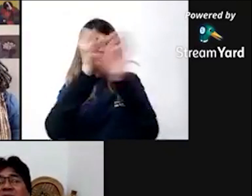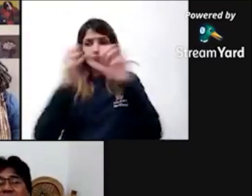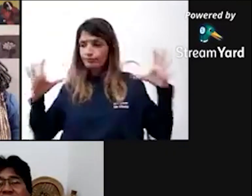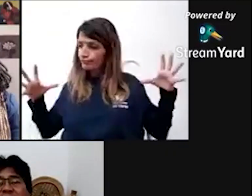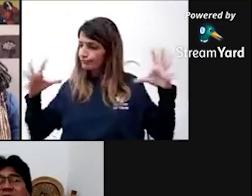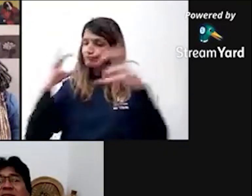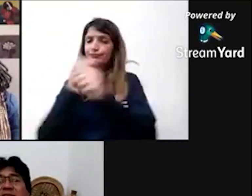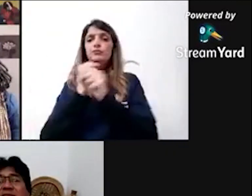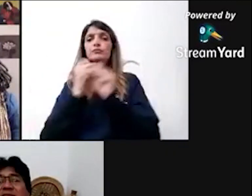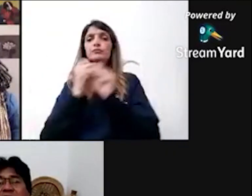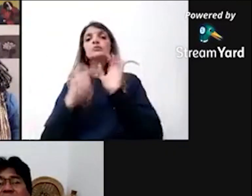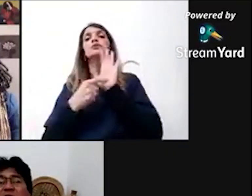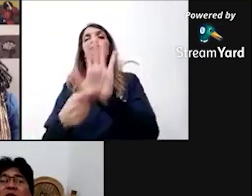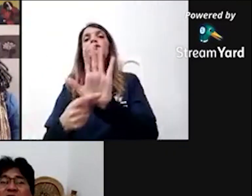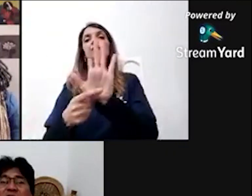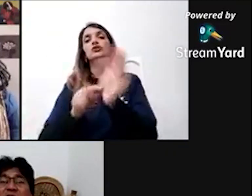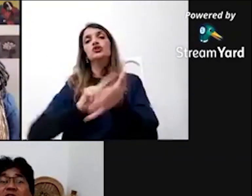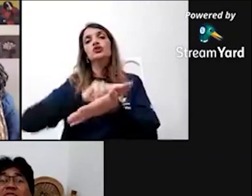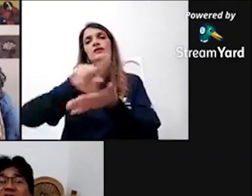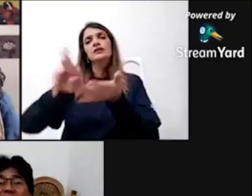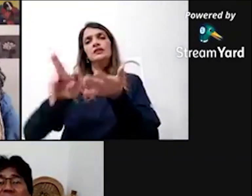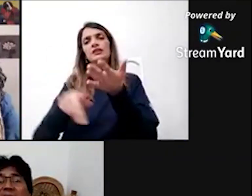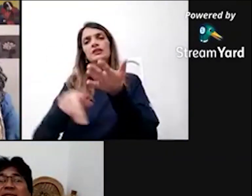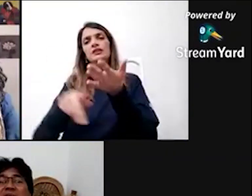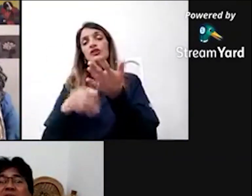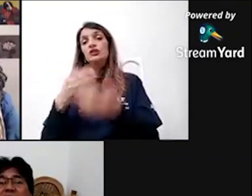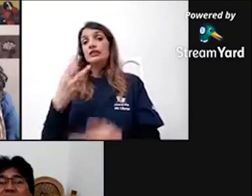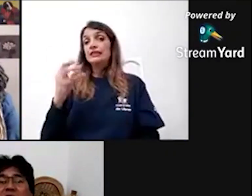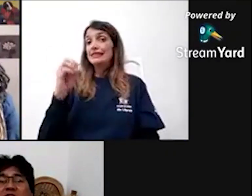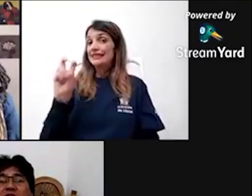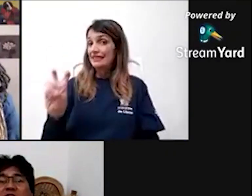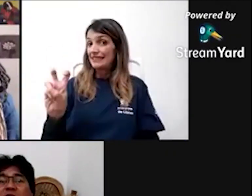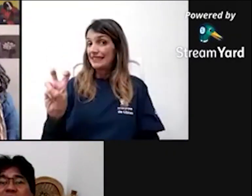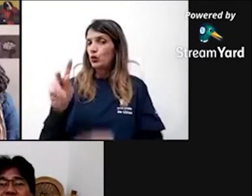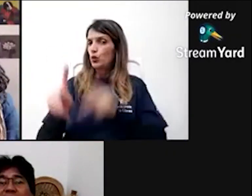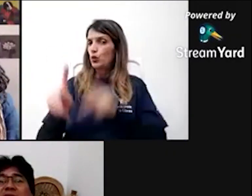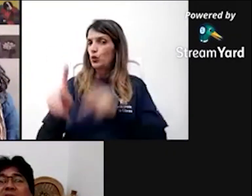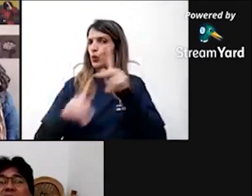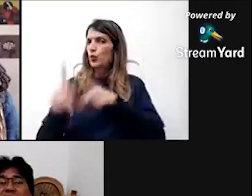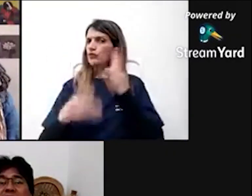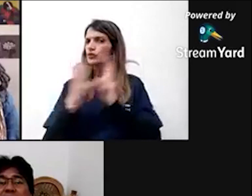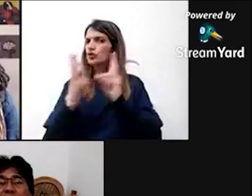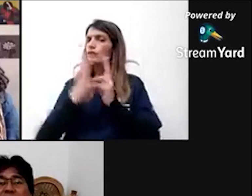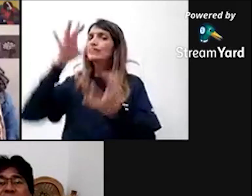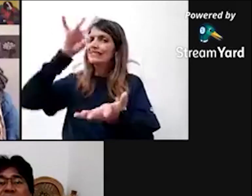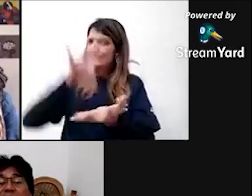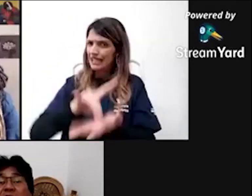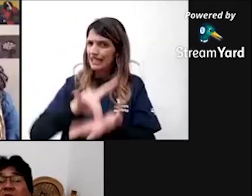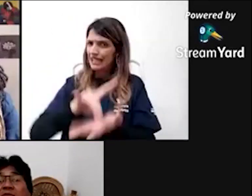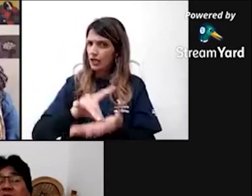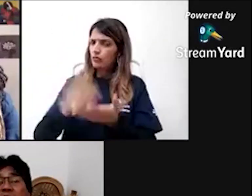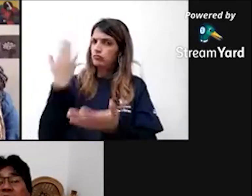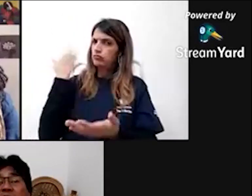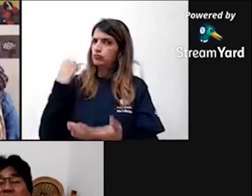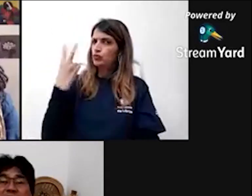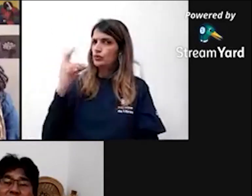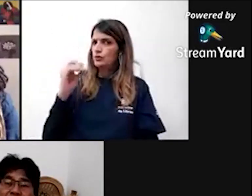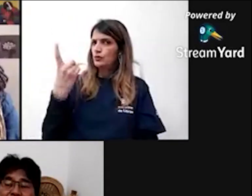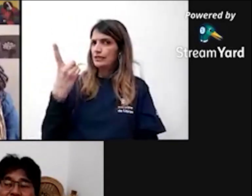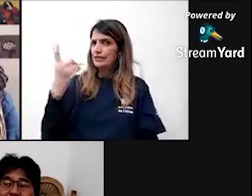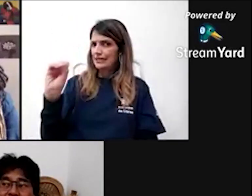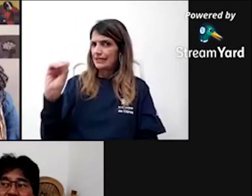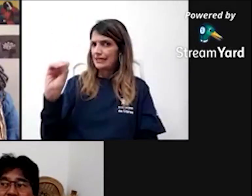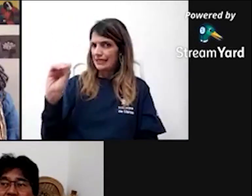diversidade desses 305 povos indígenas oficiais desde 2010, que falam 274